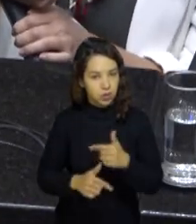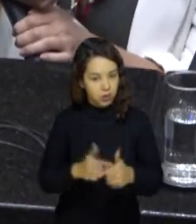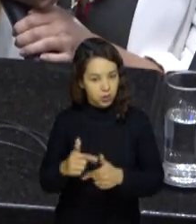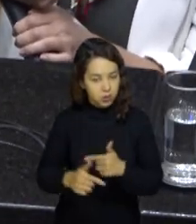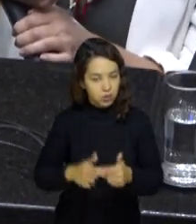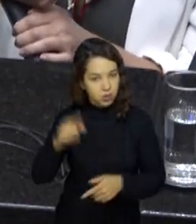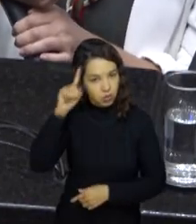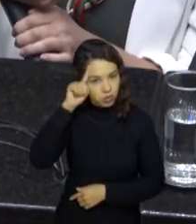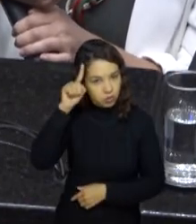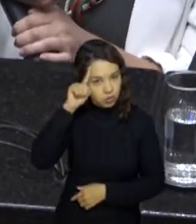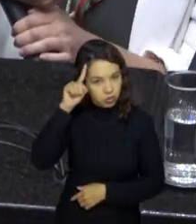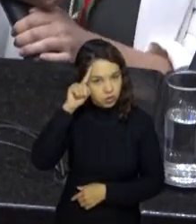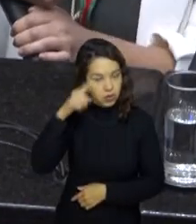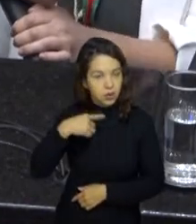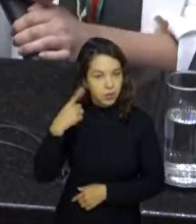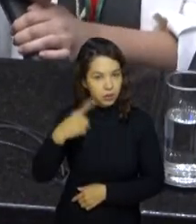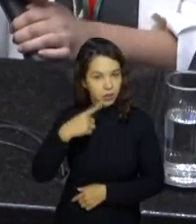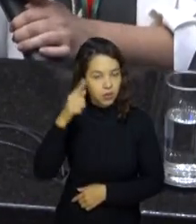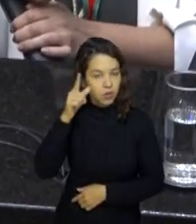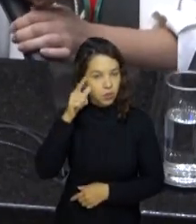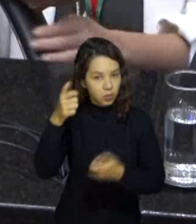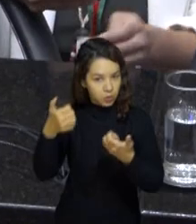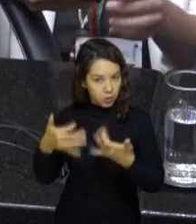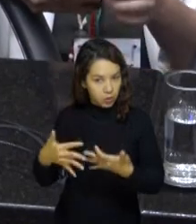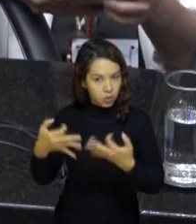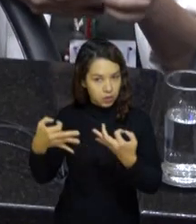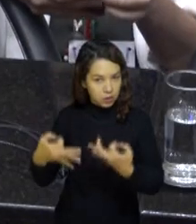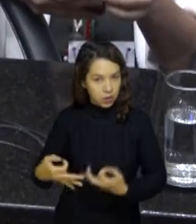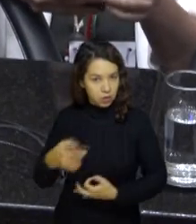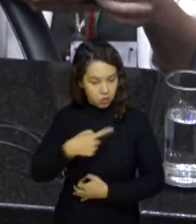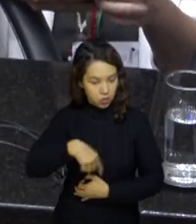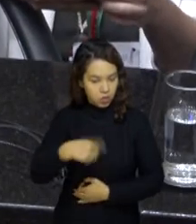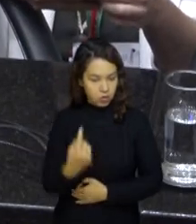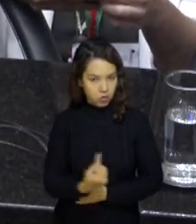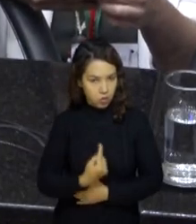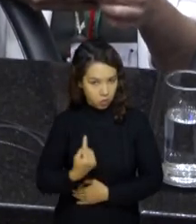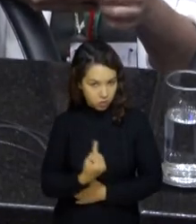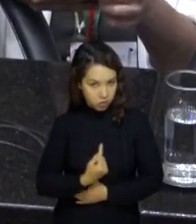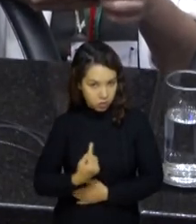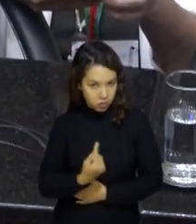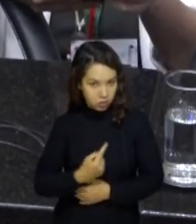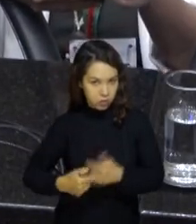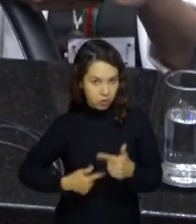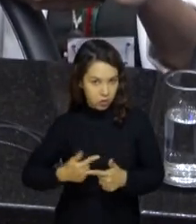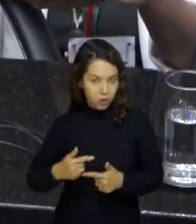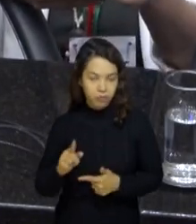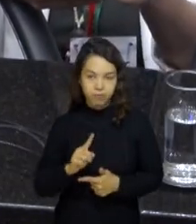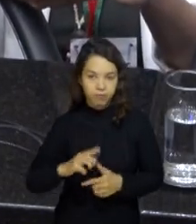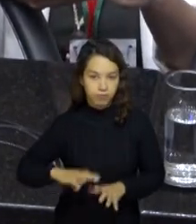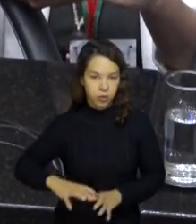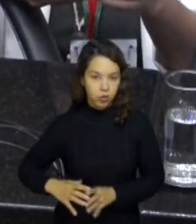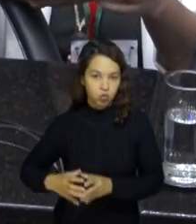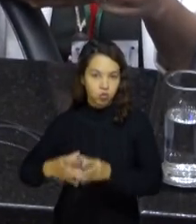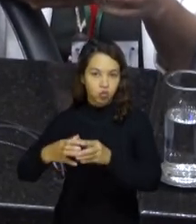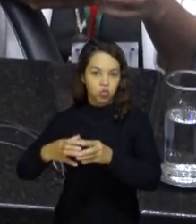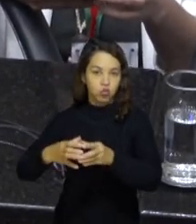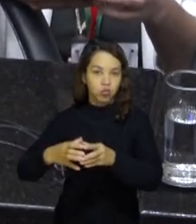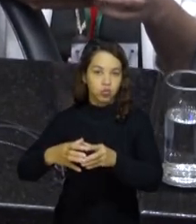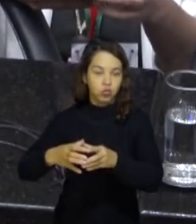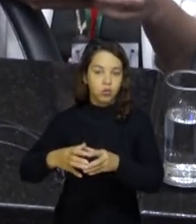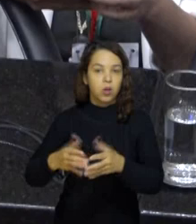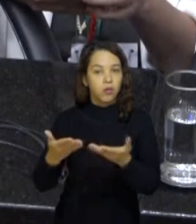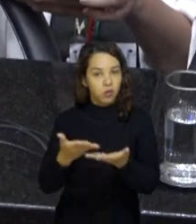muito bem a deputada Luciane Carminati. Nós não fizemos nada sozinho, nós fizemos num conjunto. Mas pela história de vocês, porque